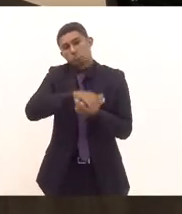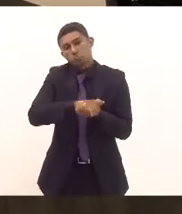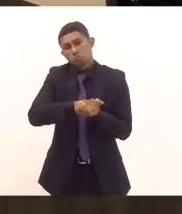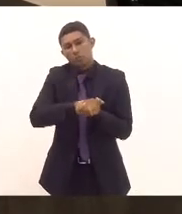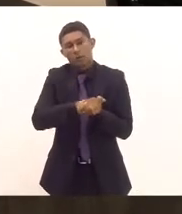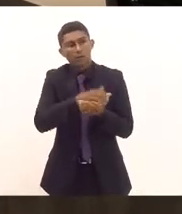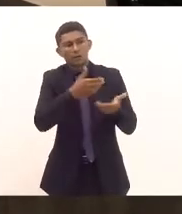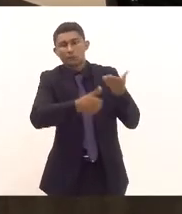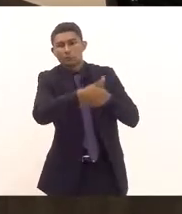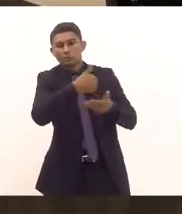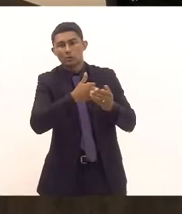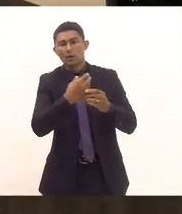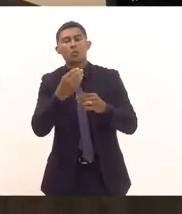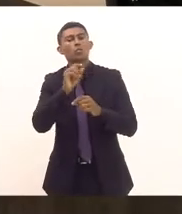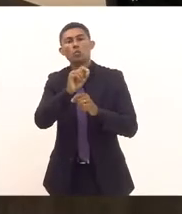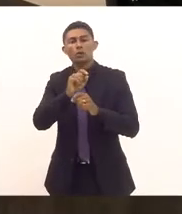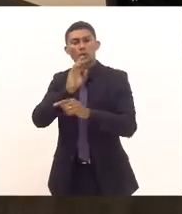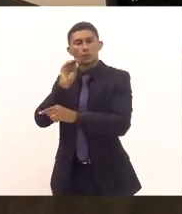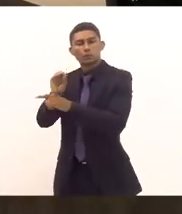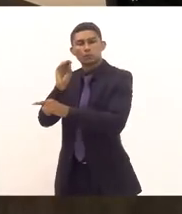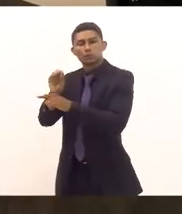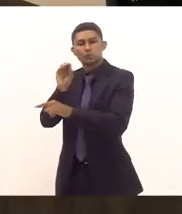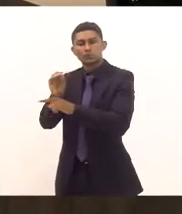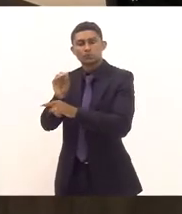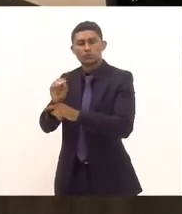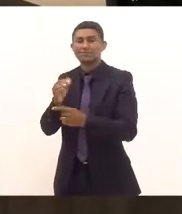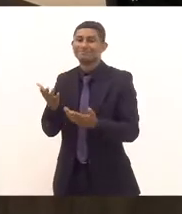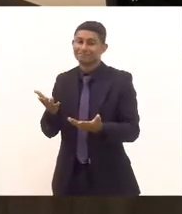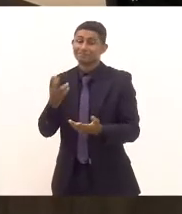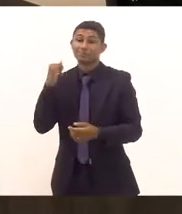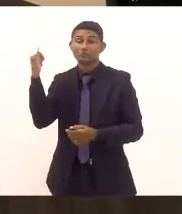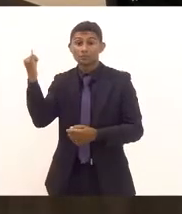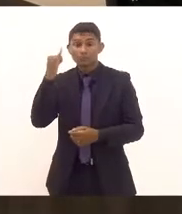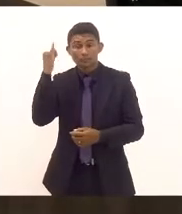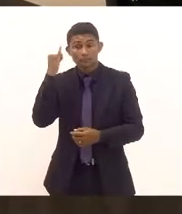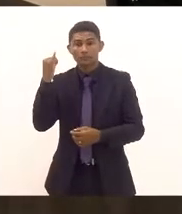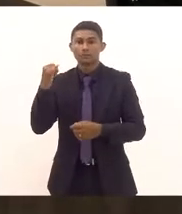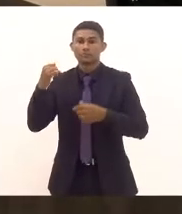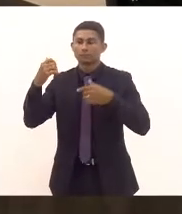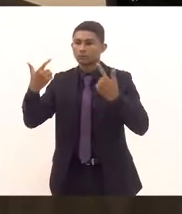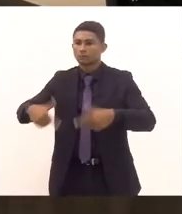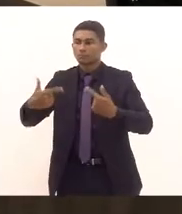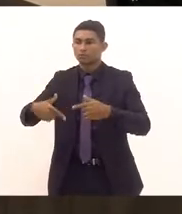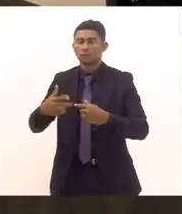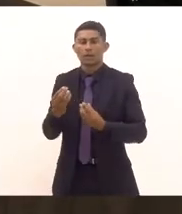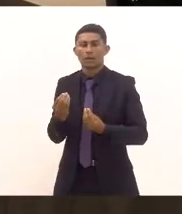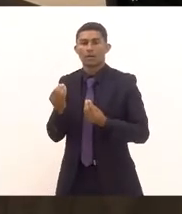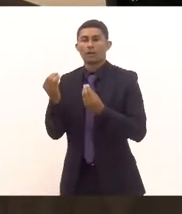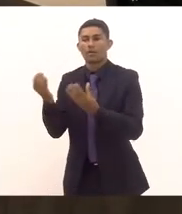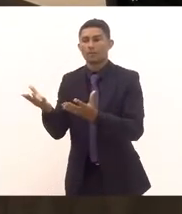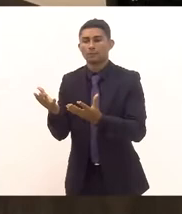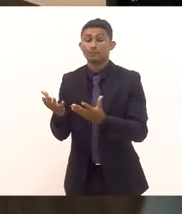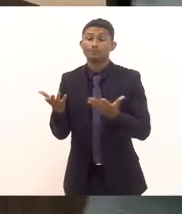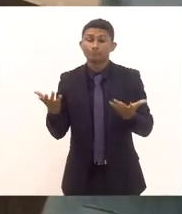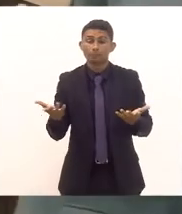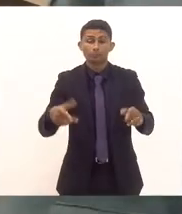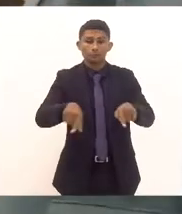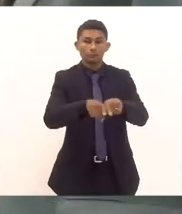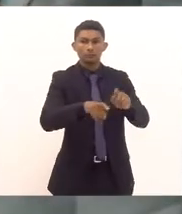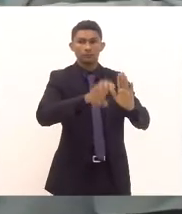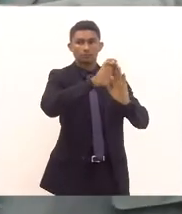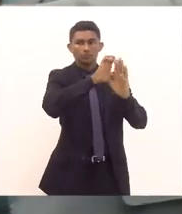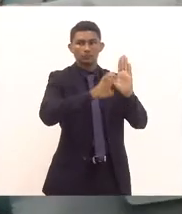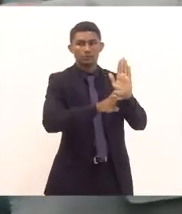é super importante e uma outra emenda que a comissão ofereceu é justamente para que